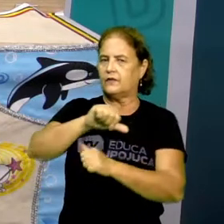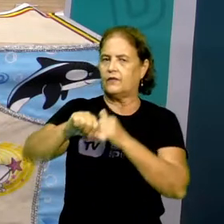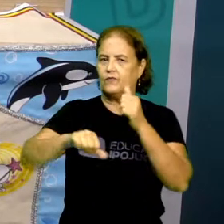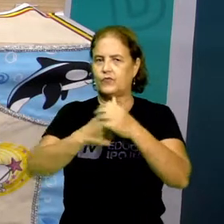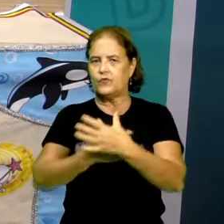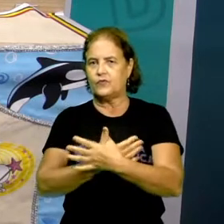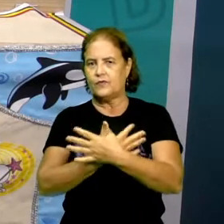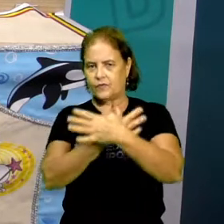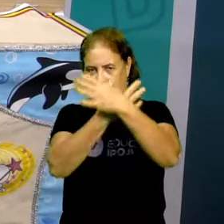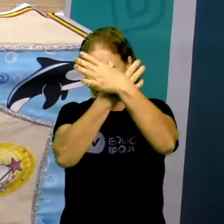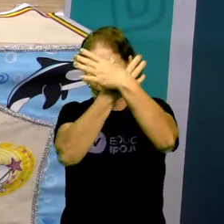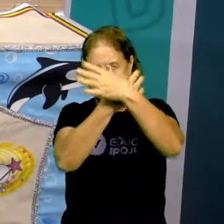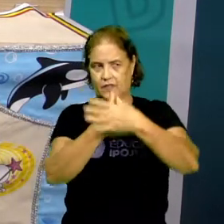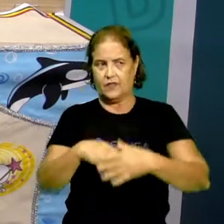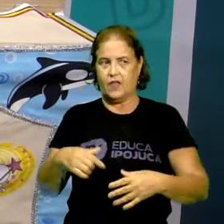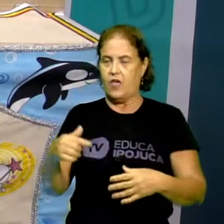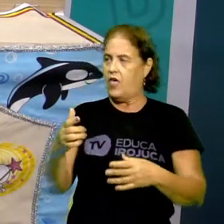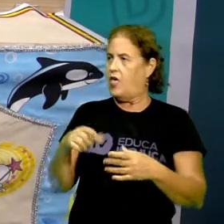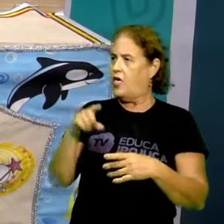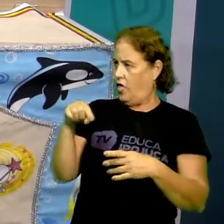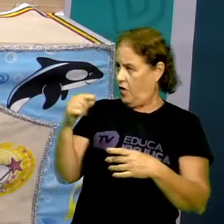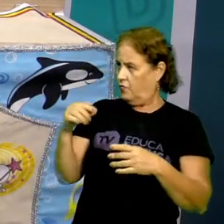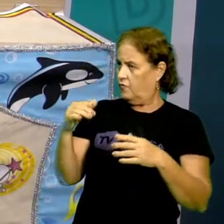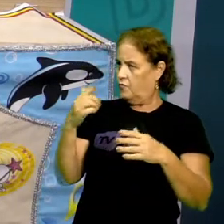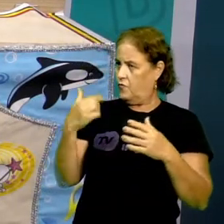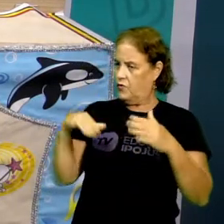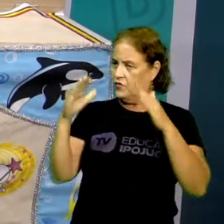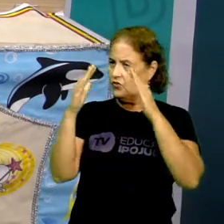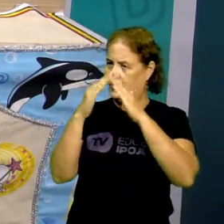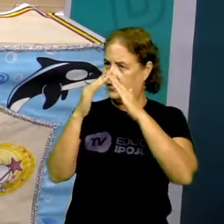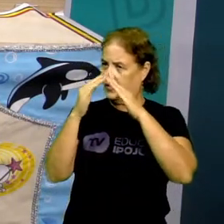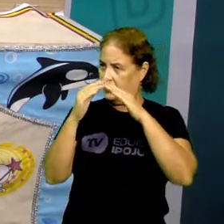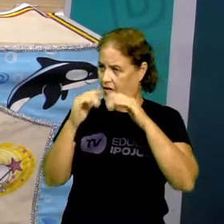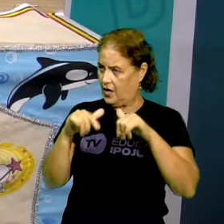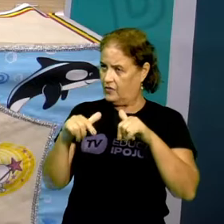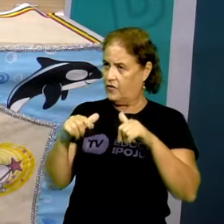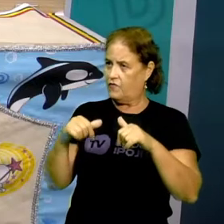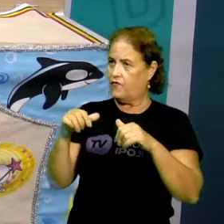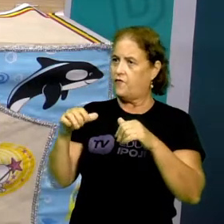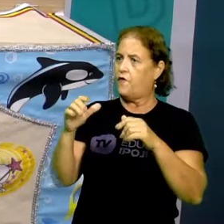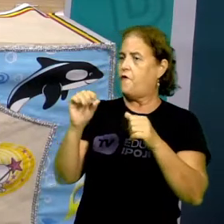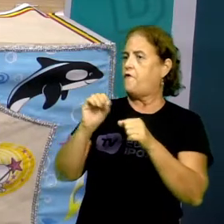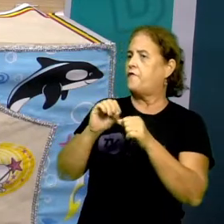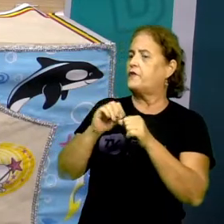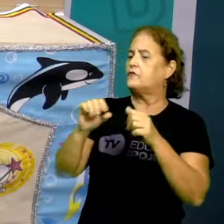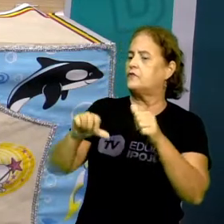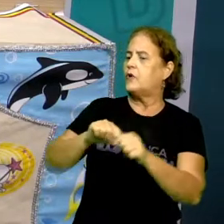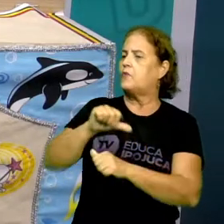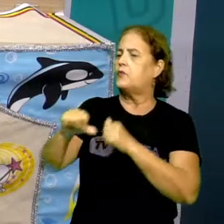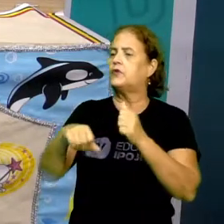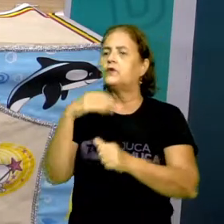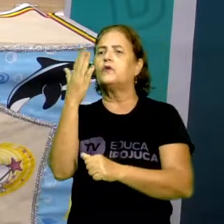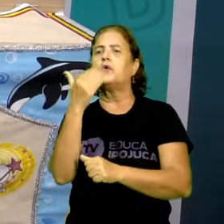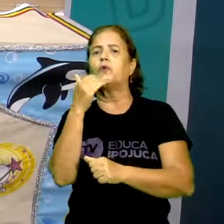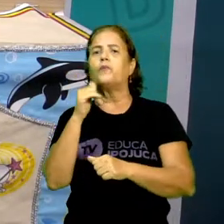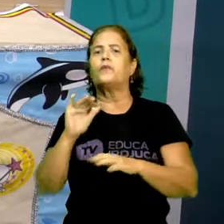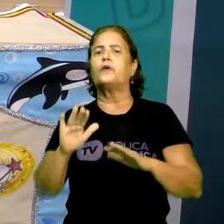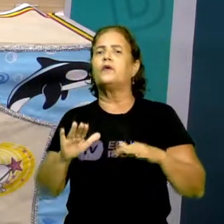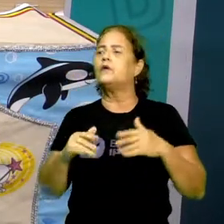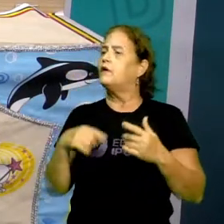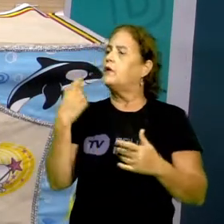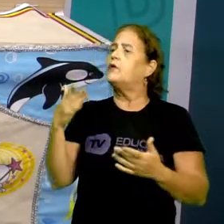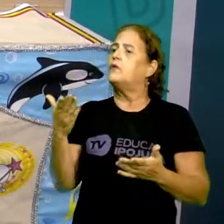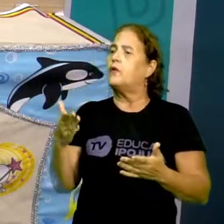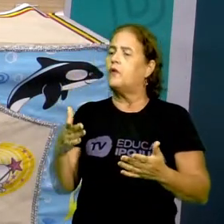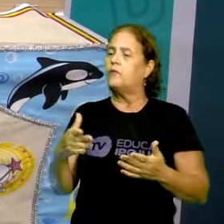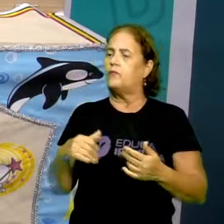fazer a metamorfose e depois eu vou comer. Ô, leiturinha, e qual é a metamorfose que tu vai fazer,